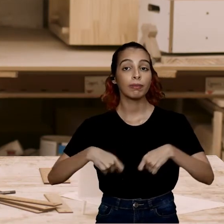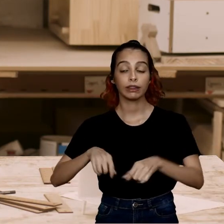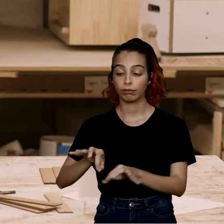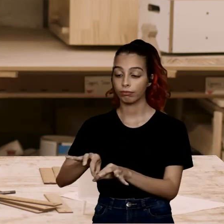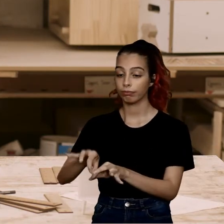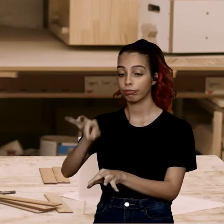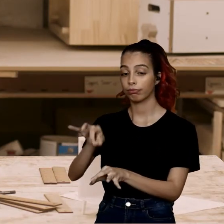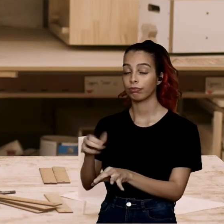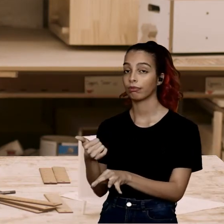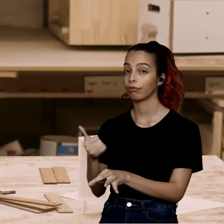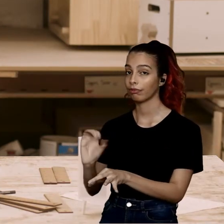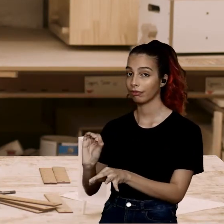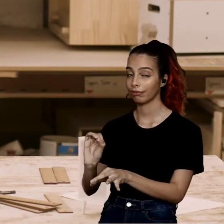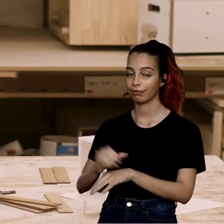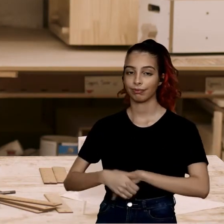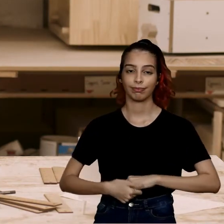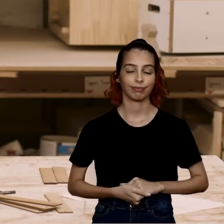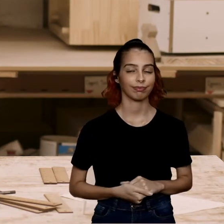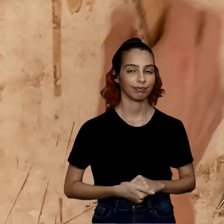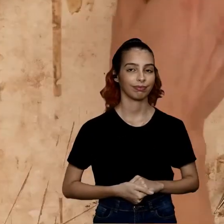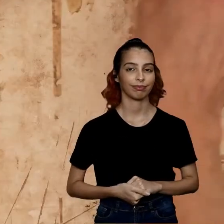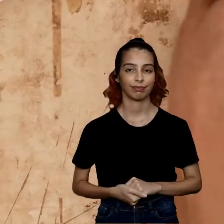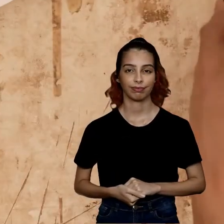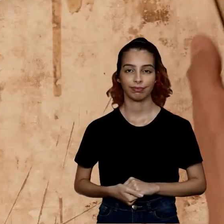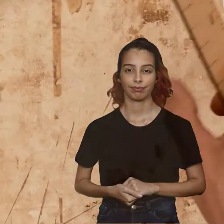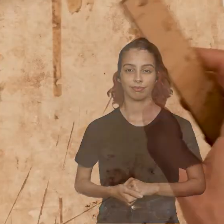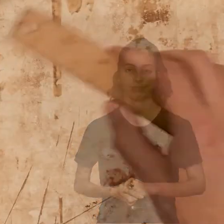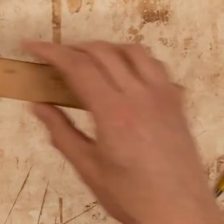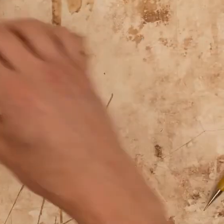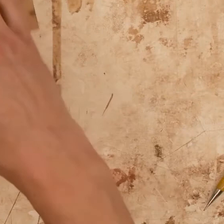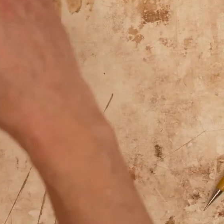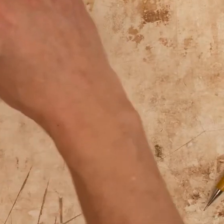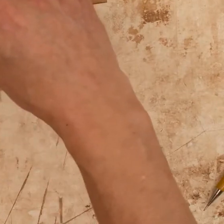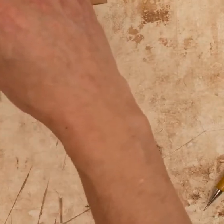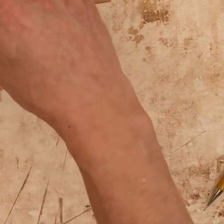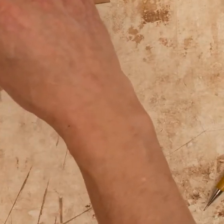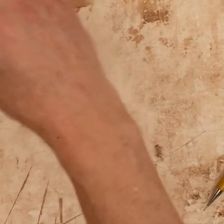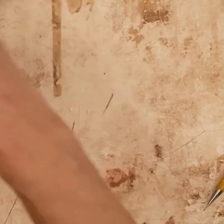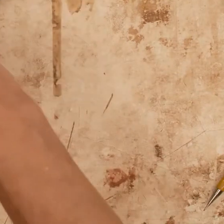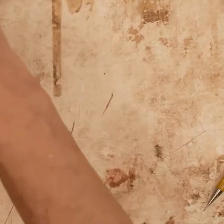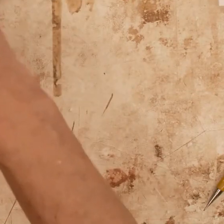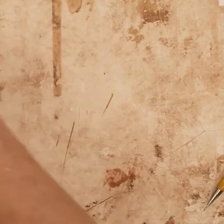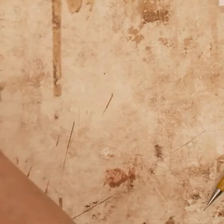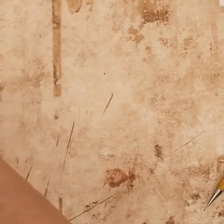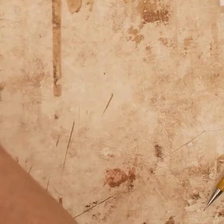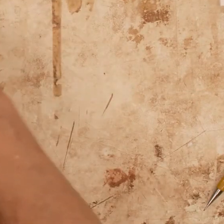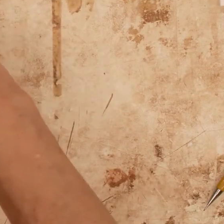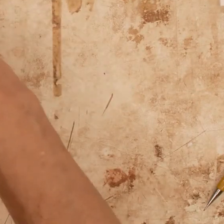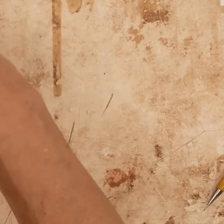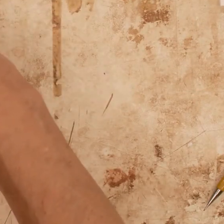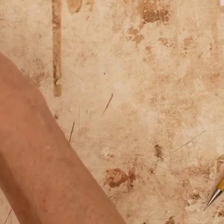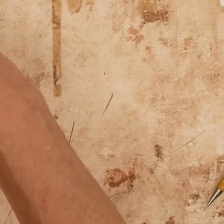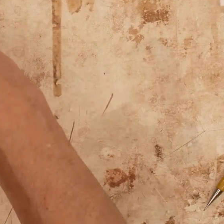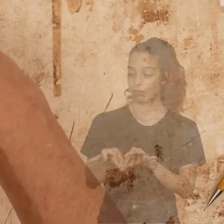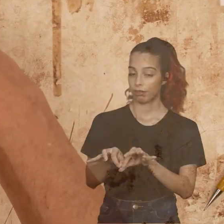Então eu vou fazer uma outra pecinha aqui, ó. eu vou precisar